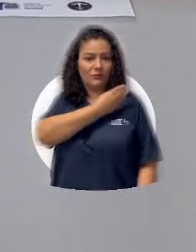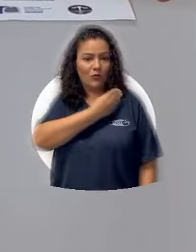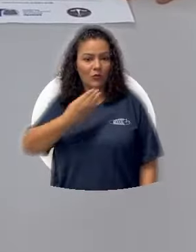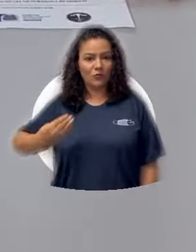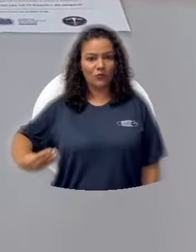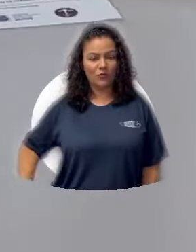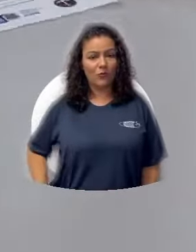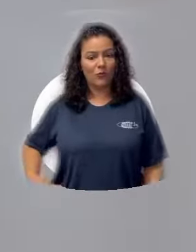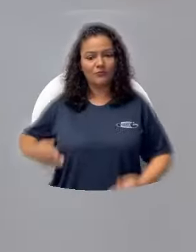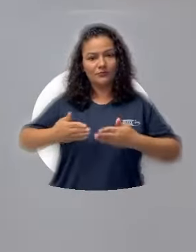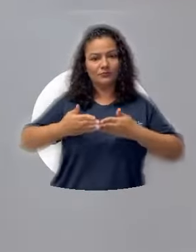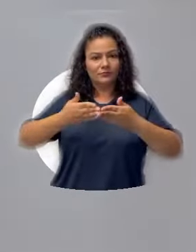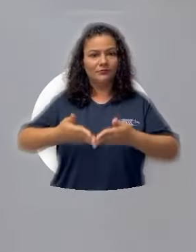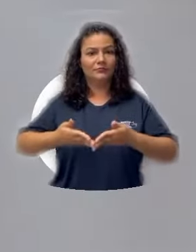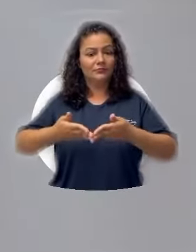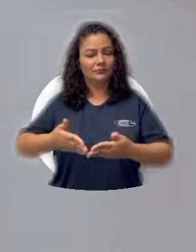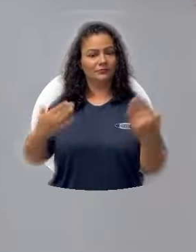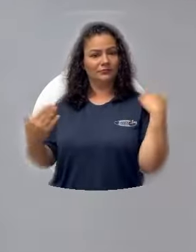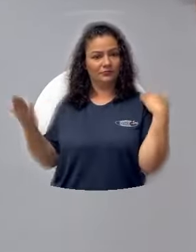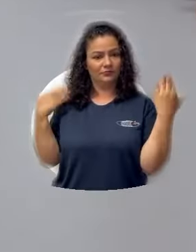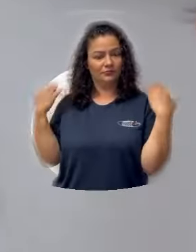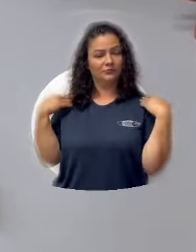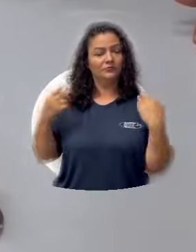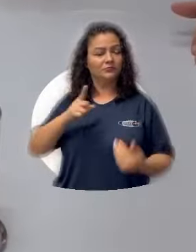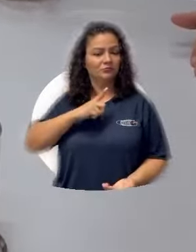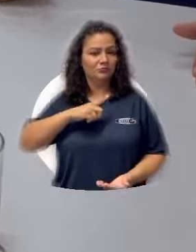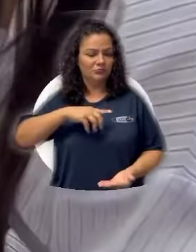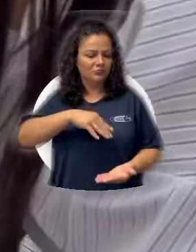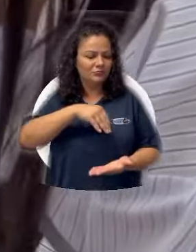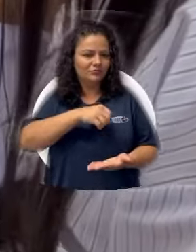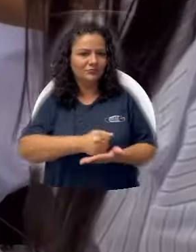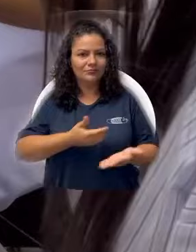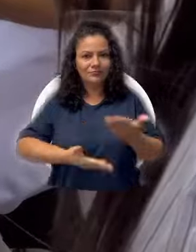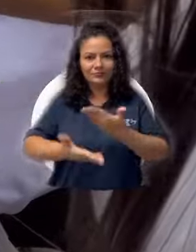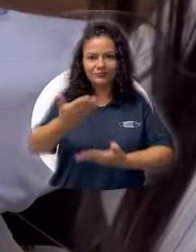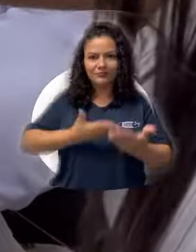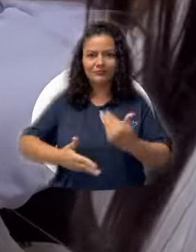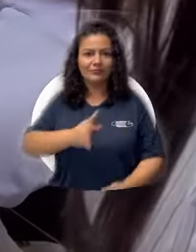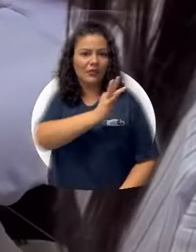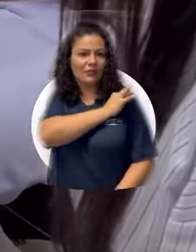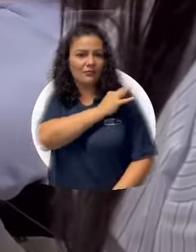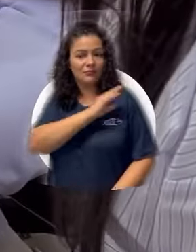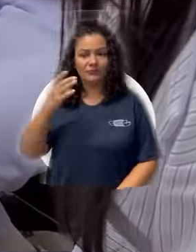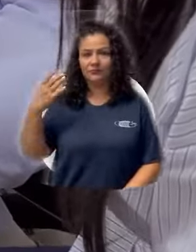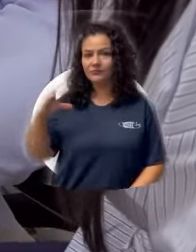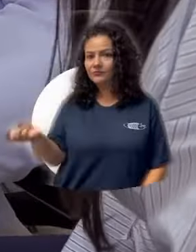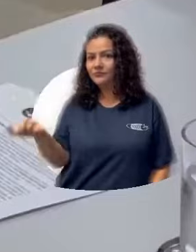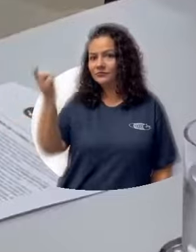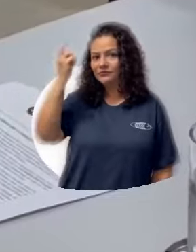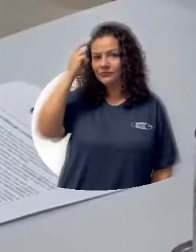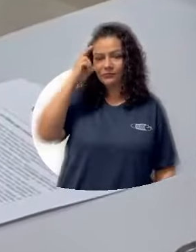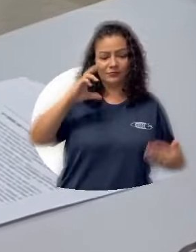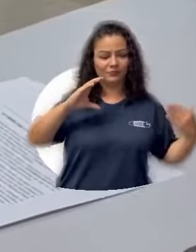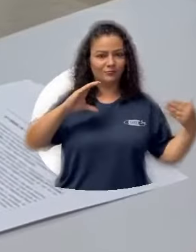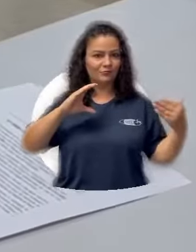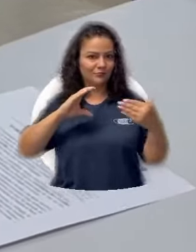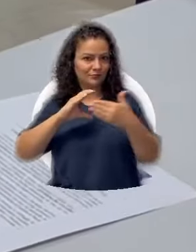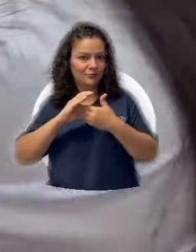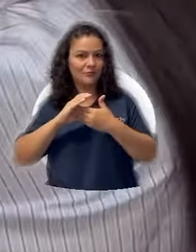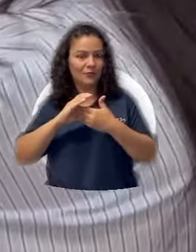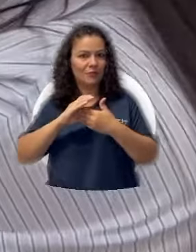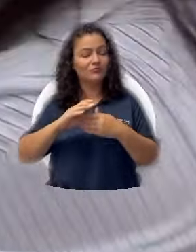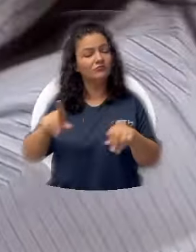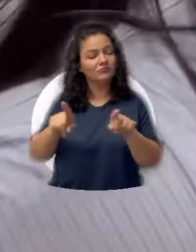Segov e o comando do 6º Distrito Naval firmaram um acordo de cooperação técnico-científico e cultural